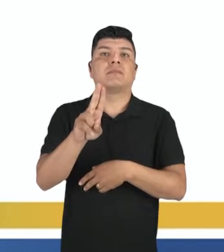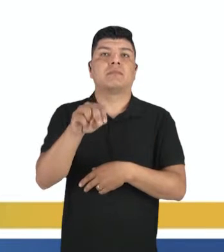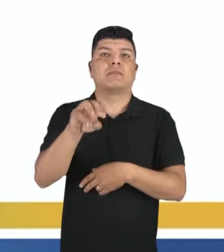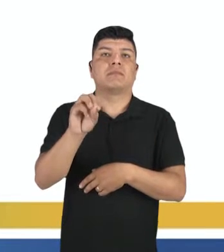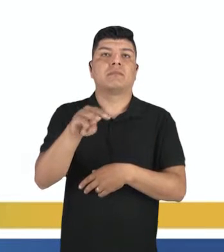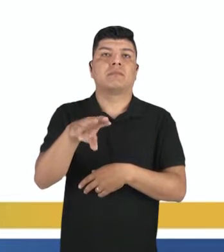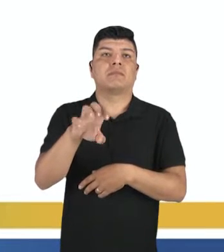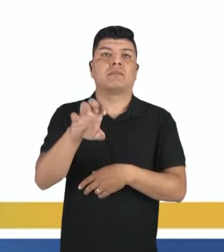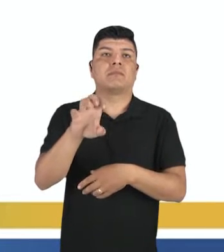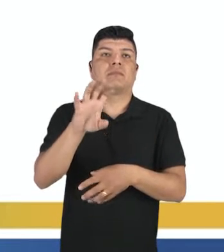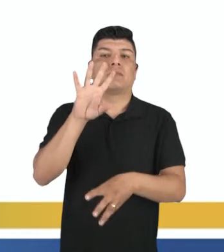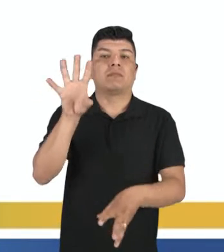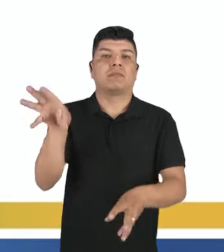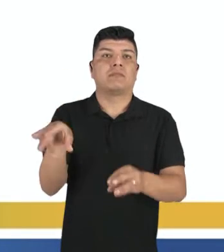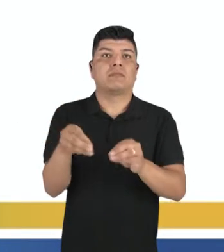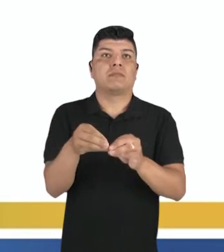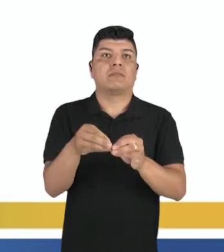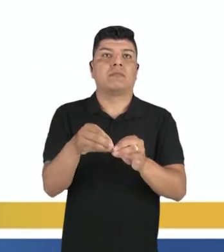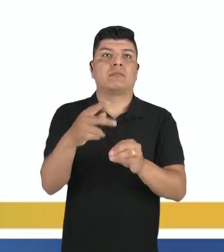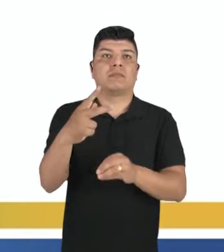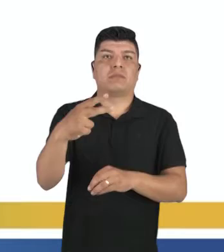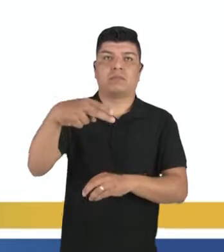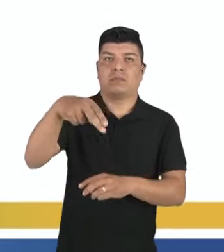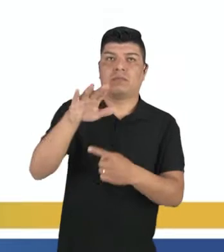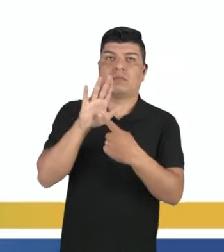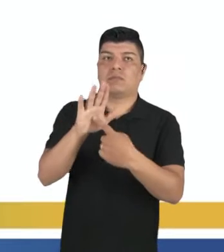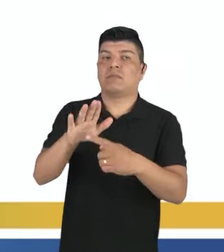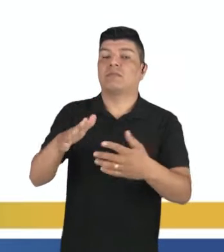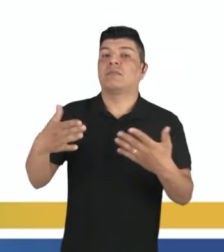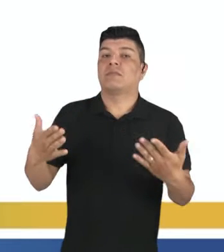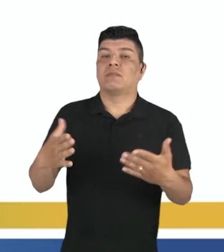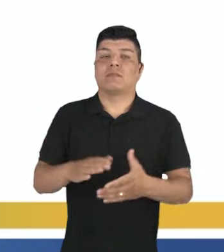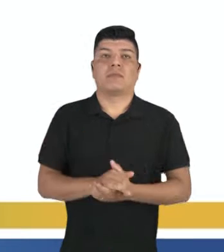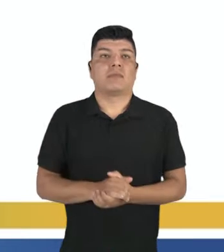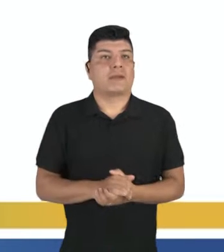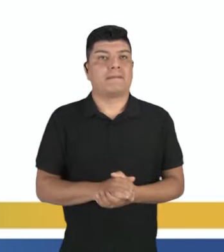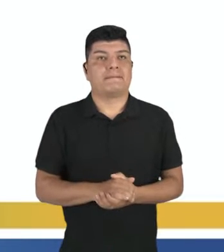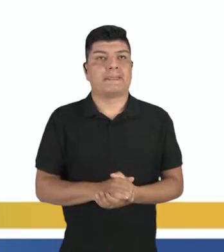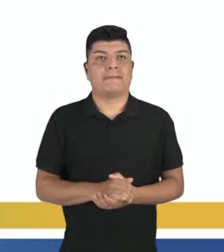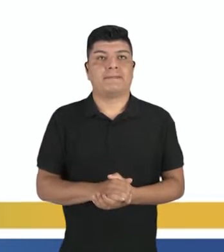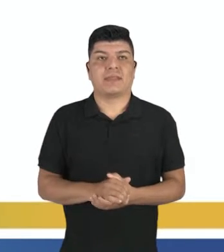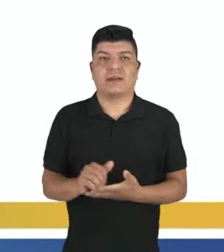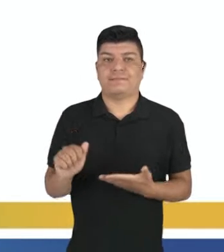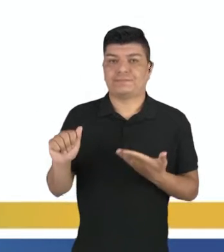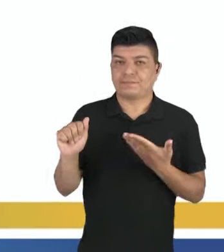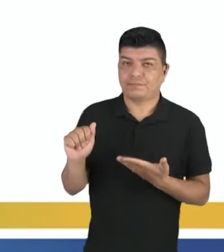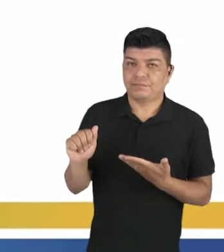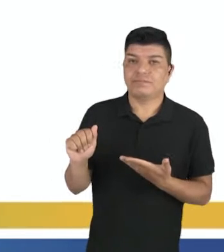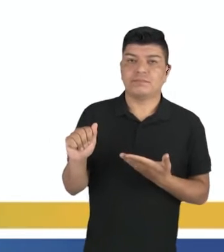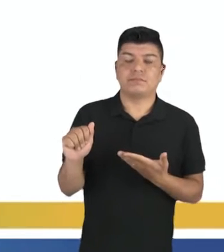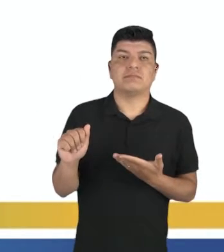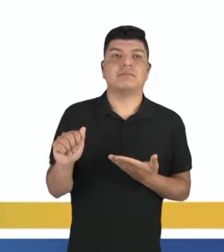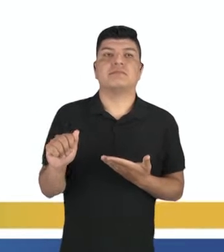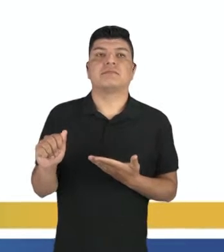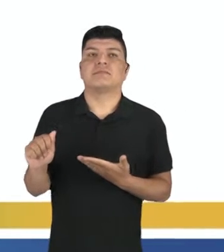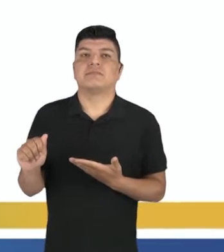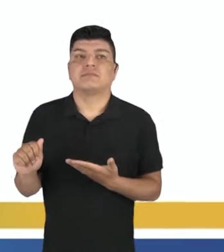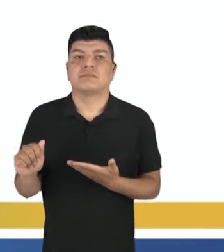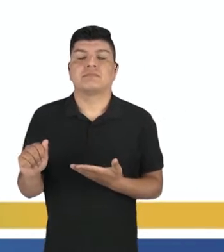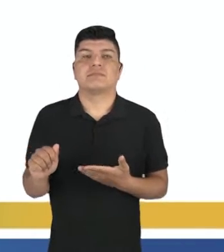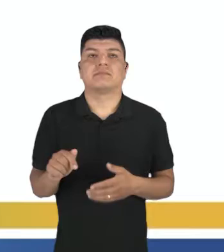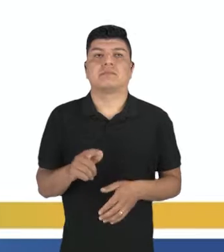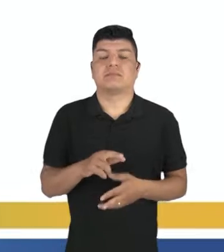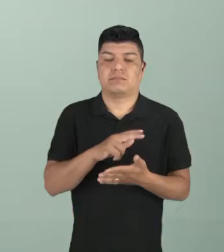é retomado pelo pronome destacado em. Aí vamos lá, vamos trabalhar com esse comando primeiramente.